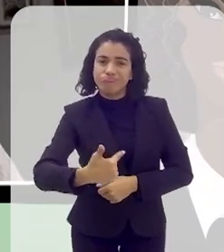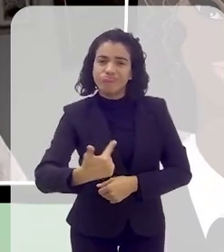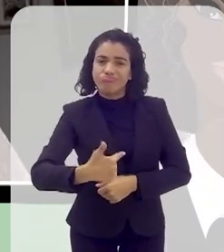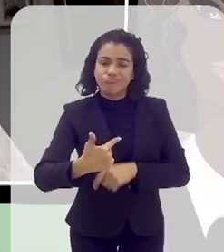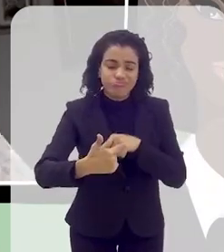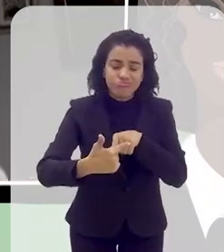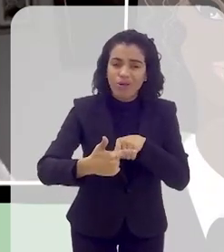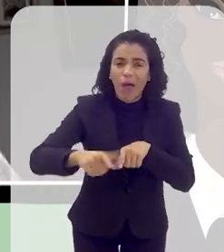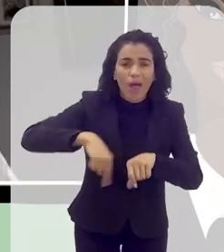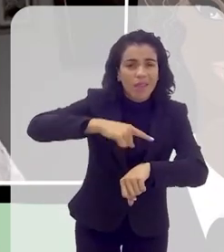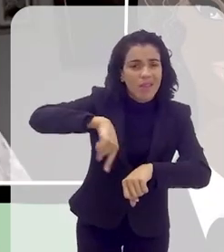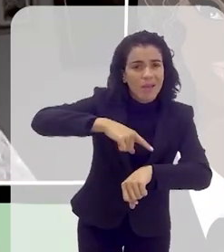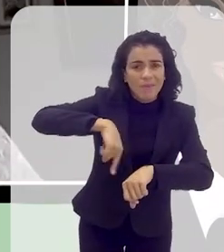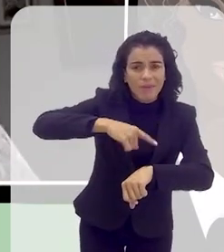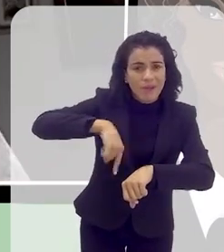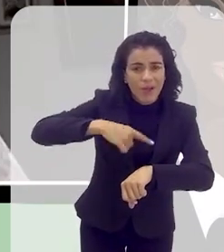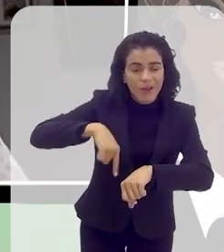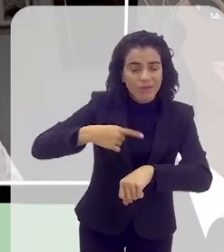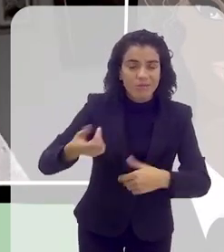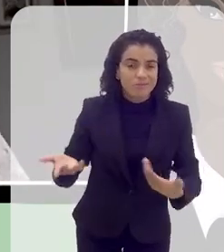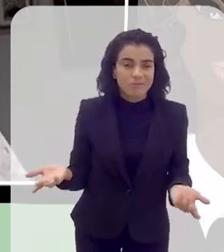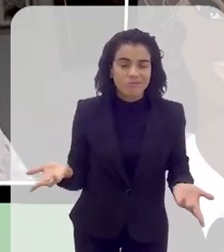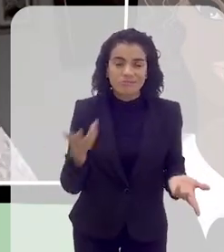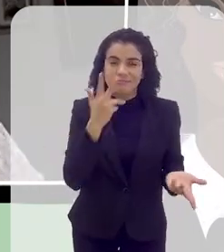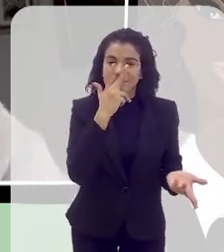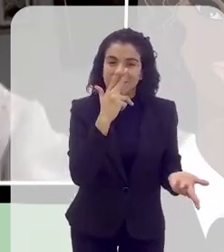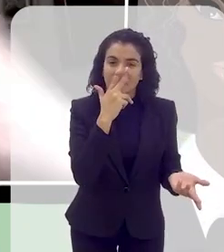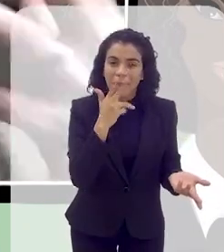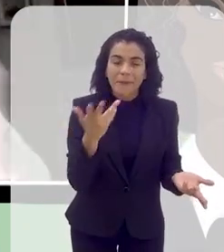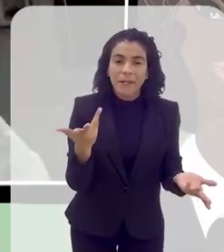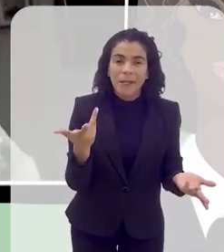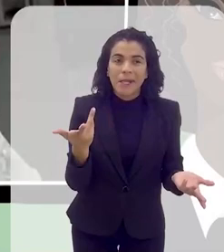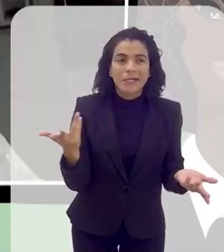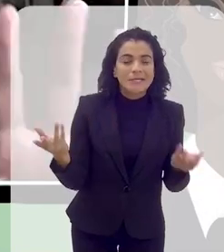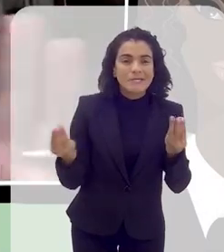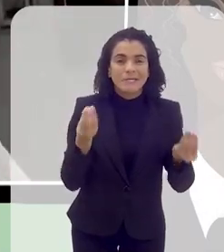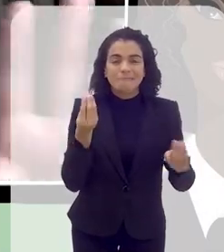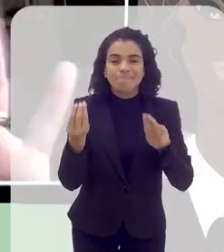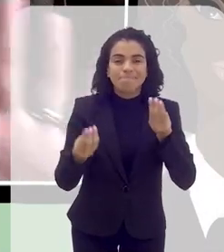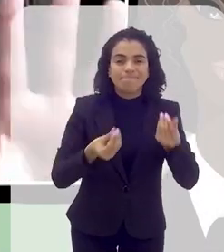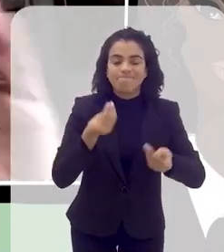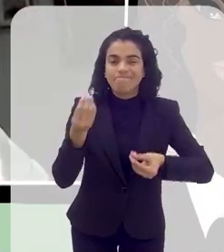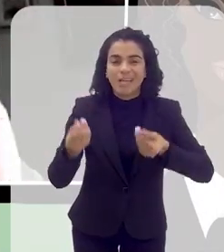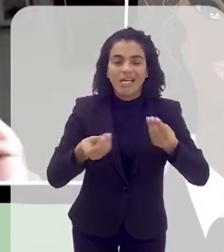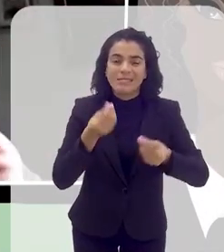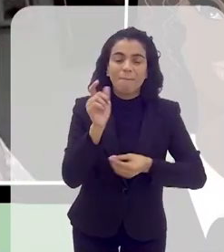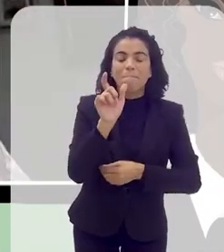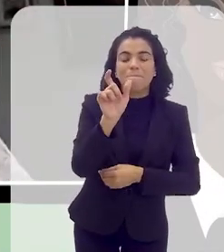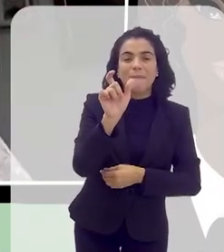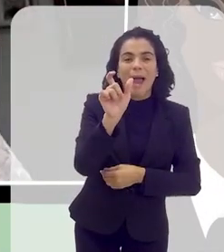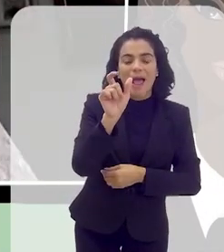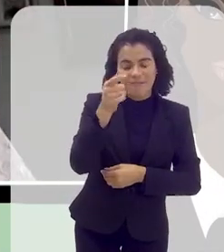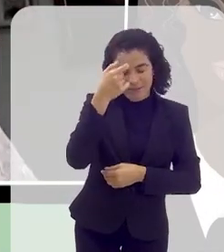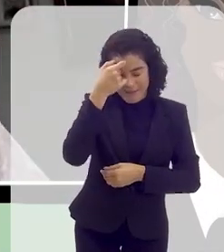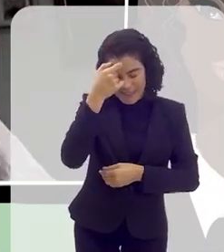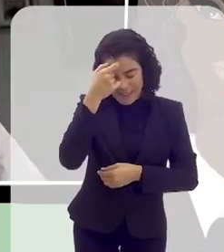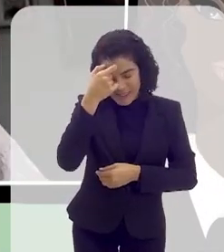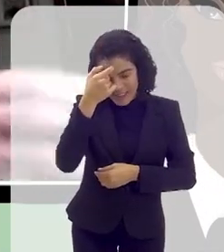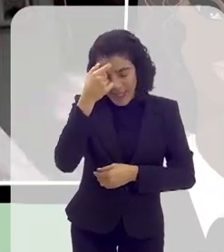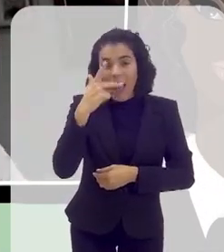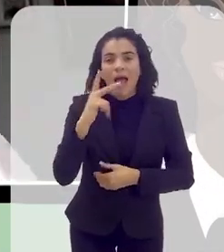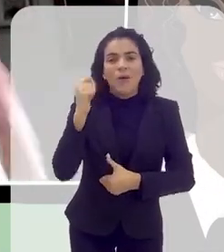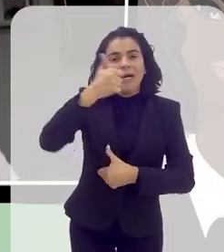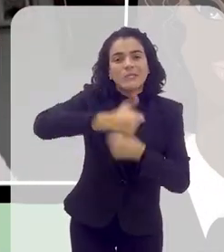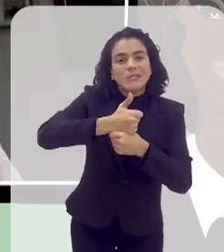todo como se fosse aquela eu tô com essa palavra na cabeça,